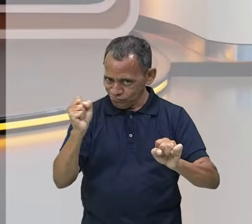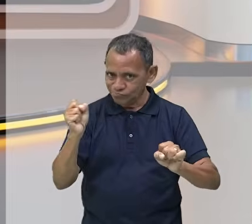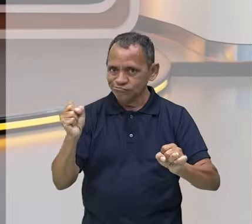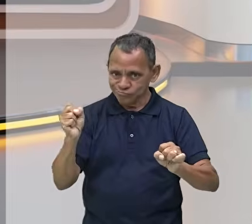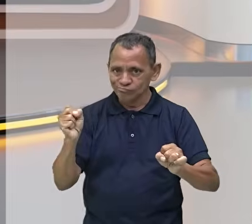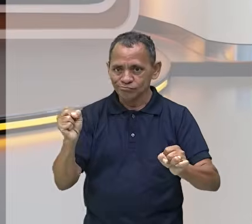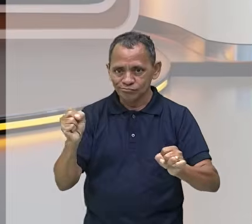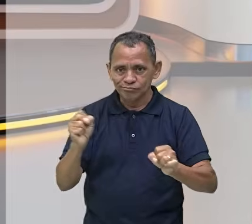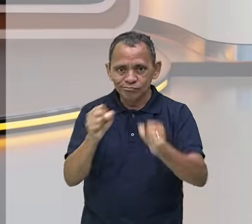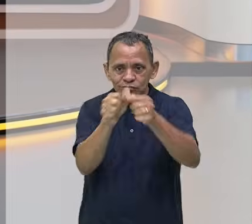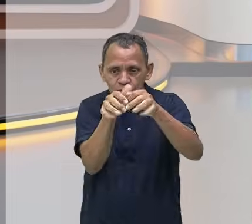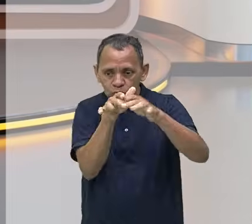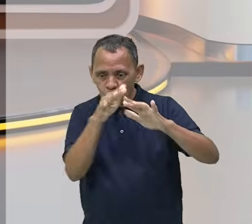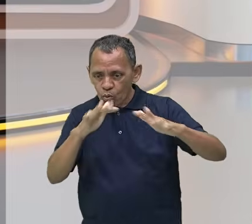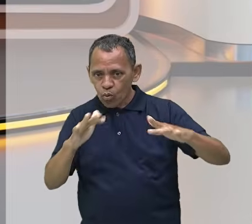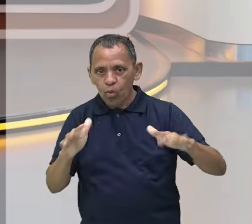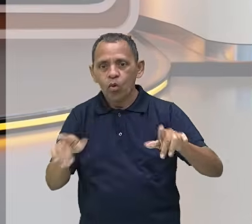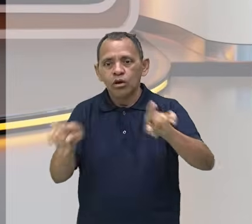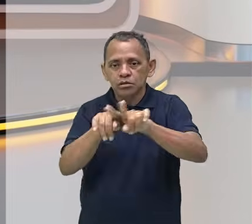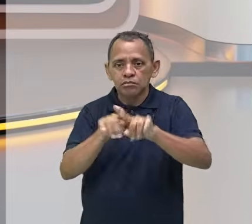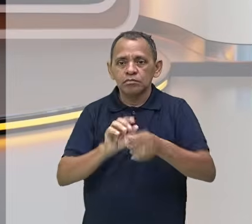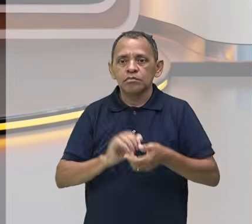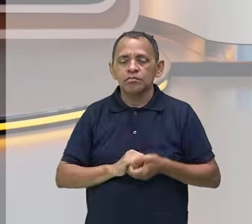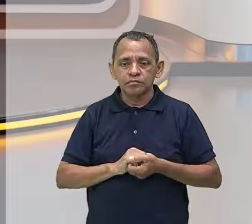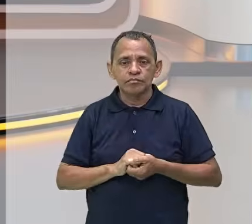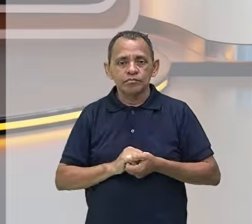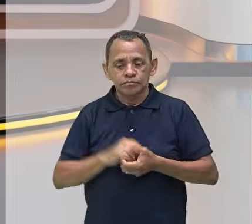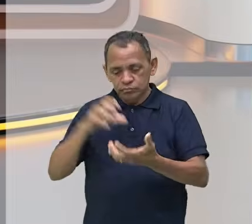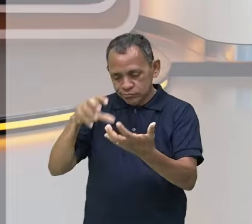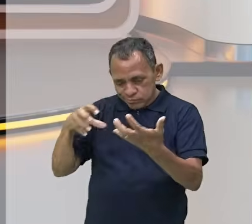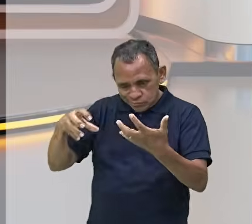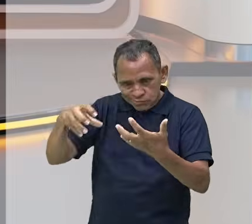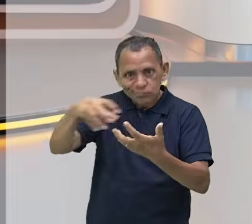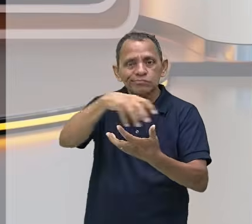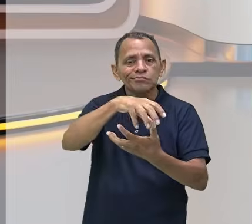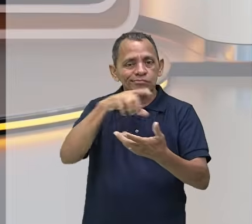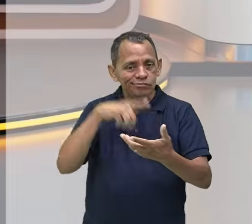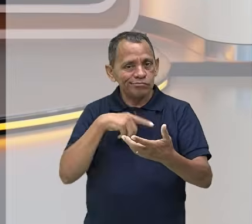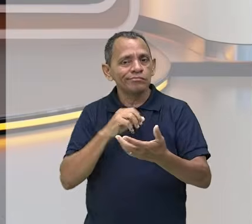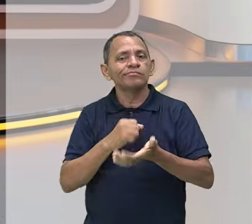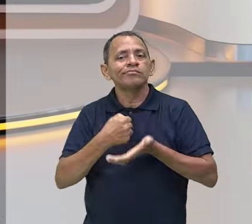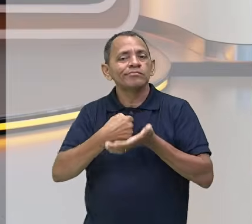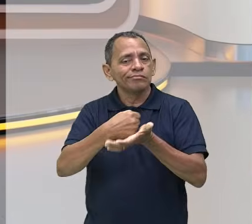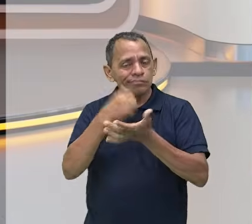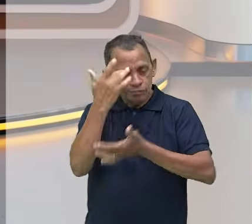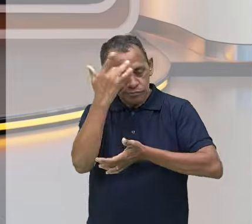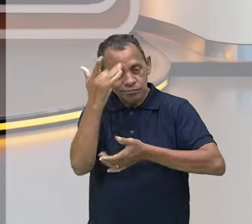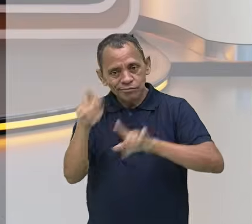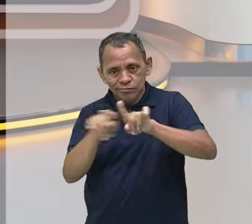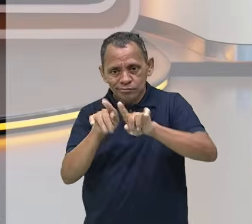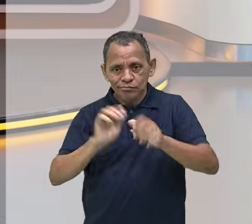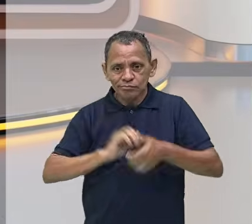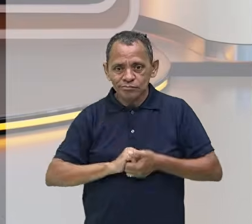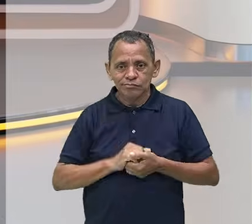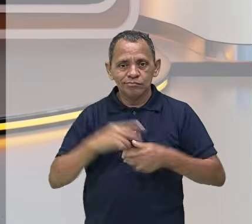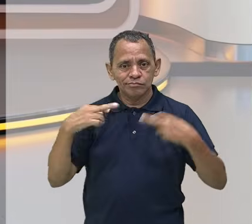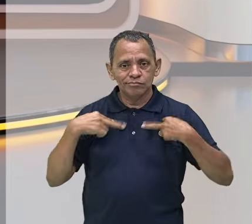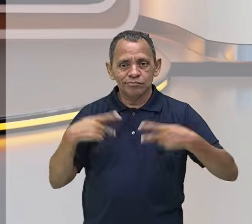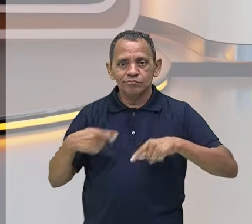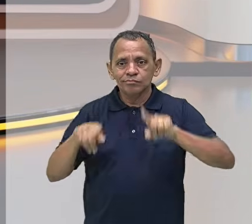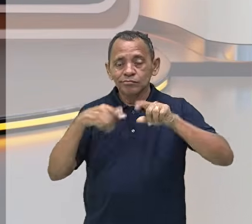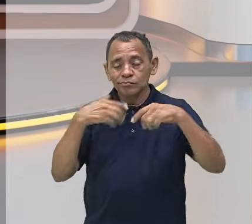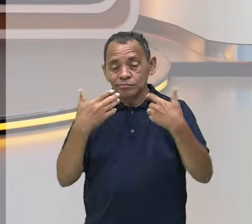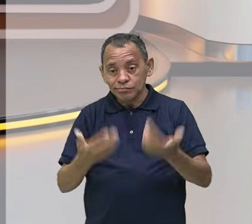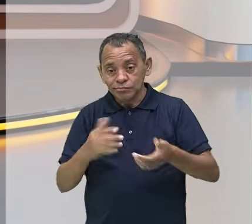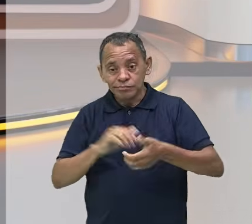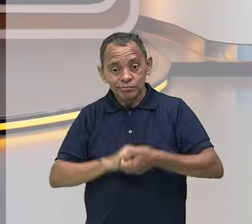dos oceanos, dos mares e também dos continentes, isso acaba facilitando para o ser humano, tá bom, gente? Então, vamos